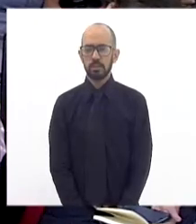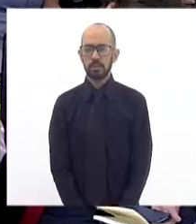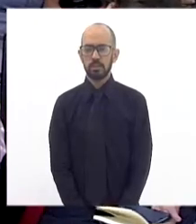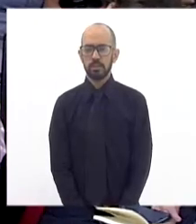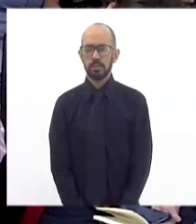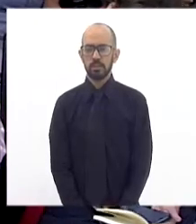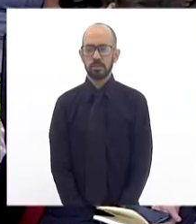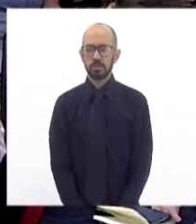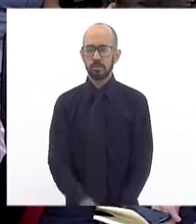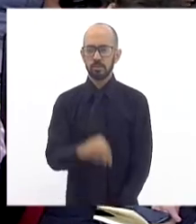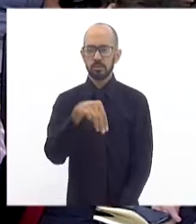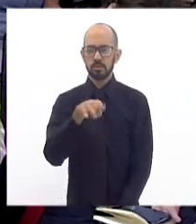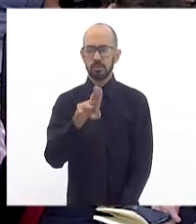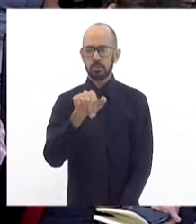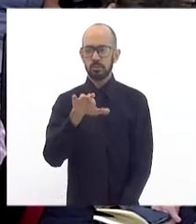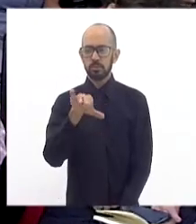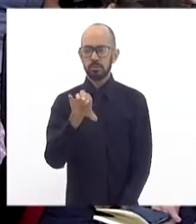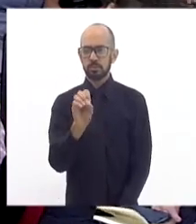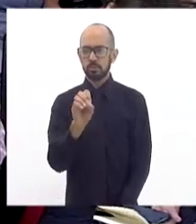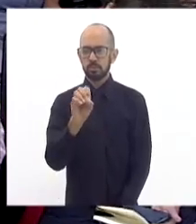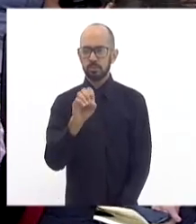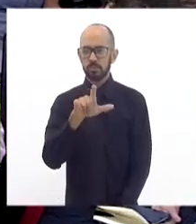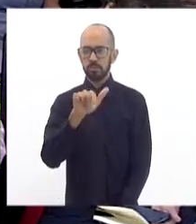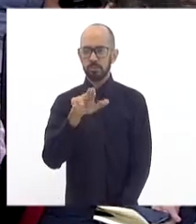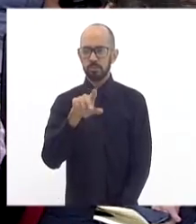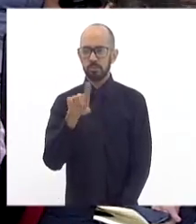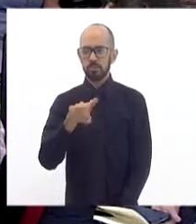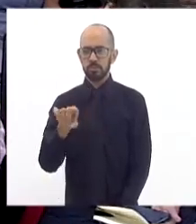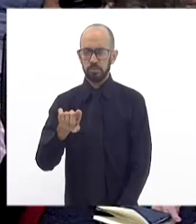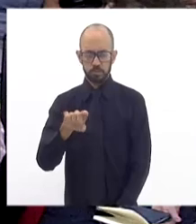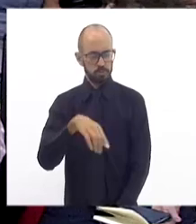o Mário Luiz Gomes Soares Presente